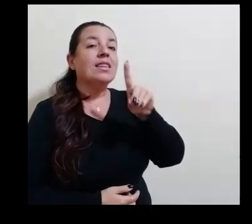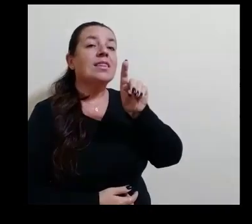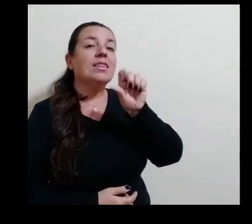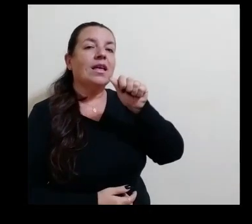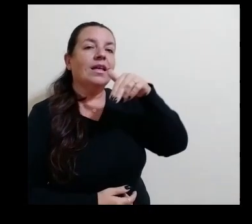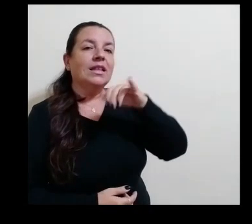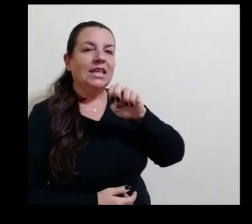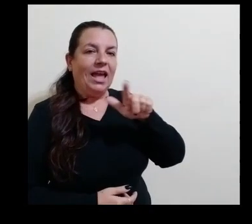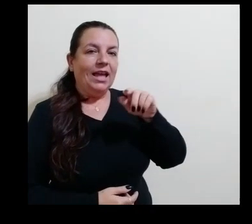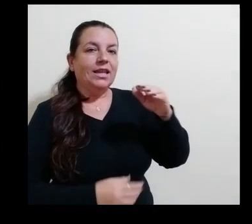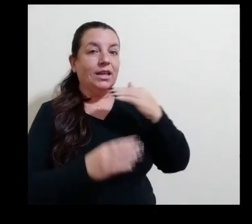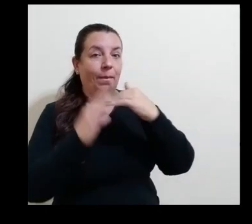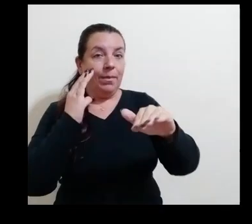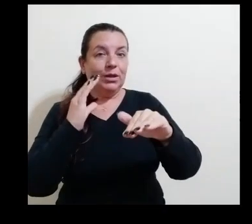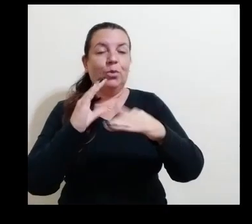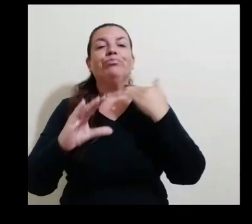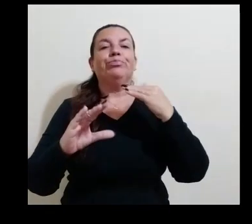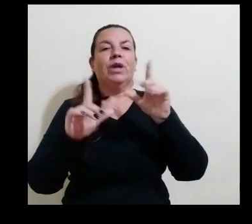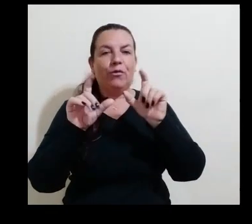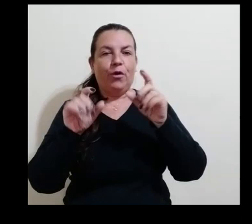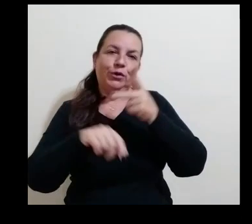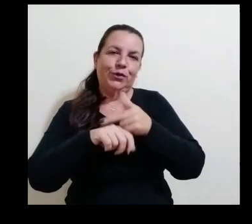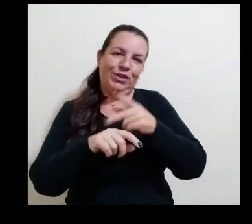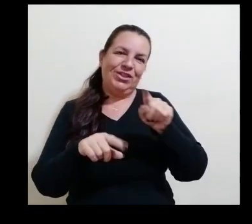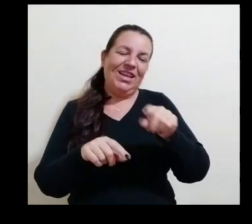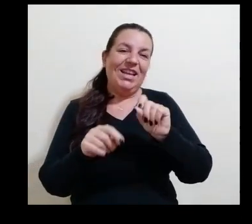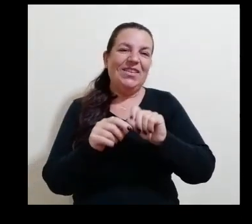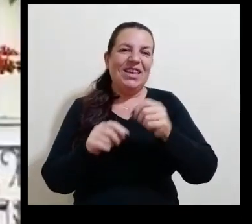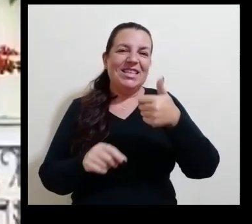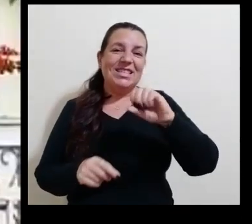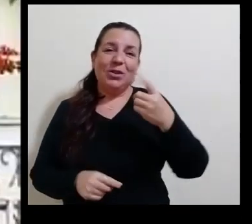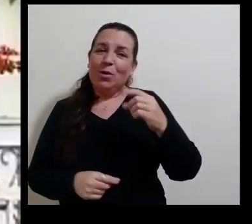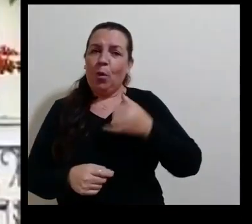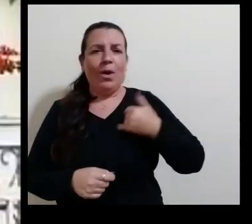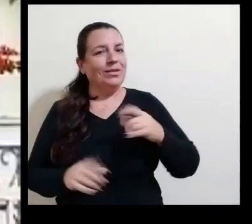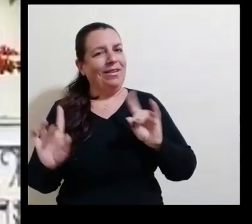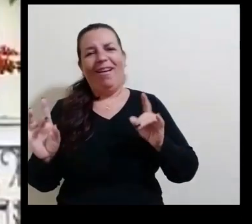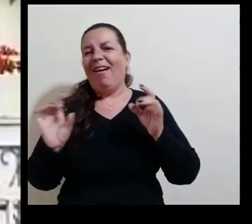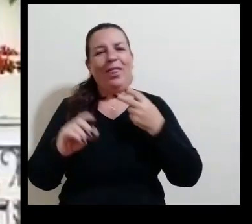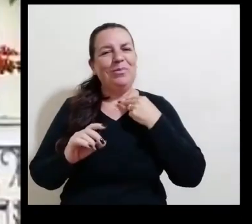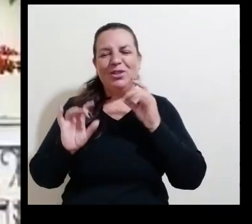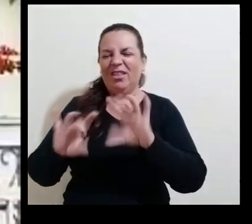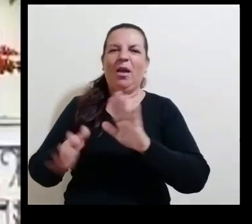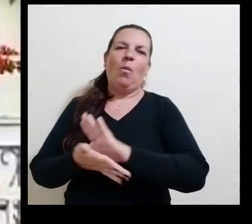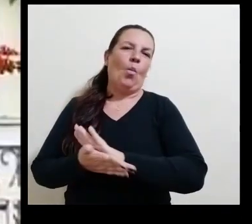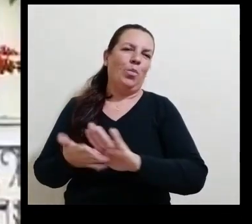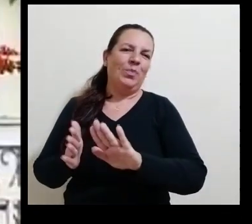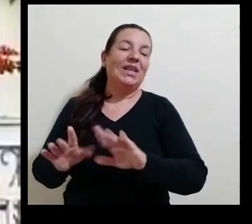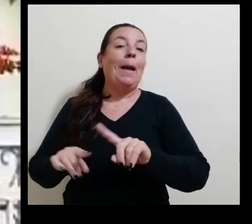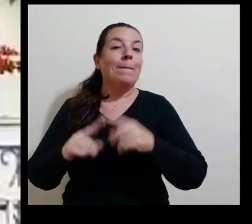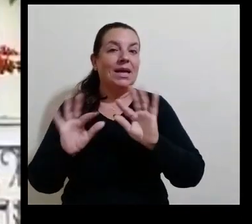filha da daniele sommer que foi que mandou as fotos para a gente os vídeos também e ele completou 101 anos não tinha como deixar essa data passar em branco